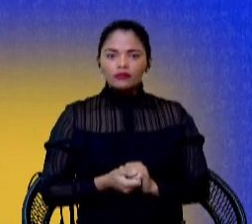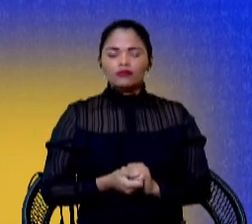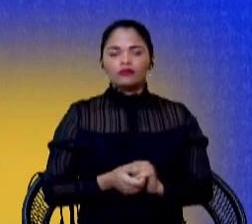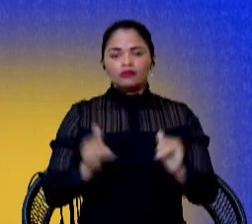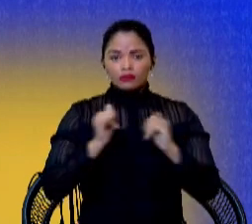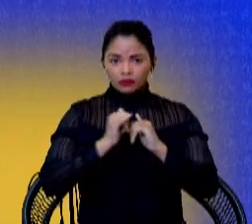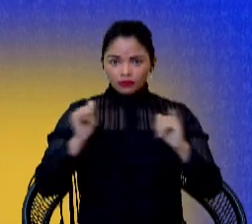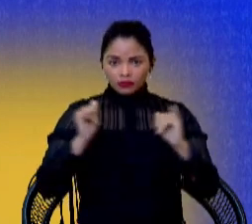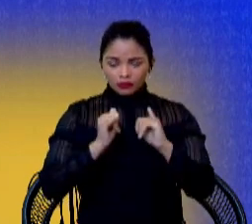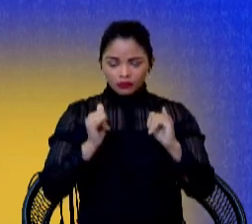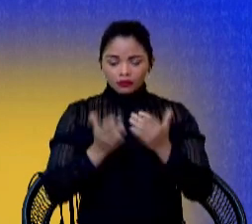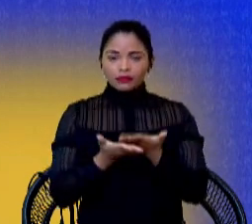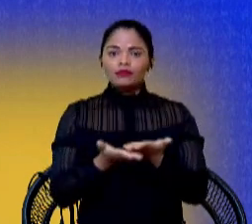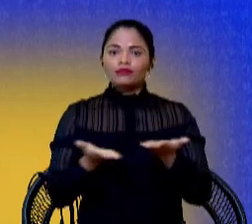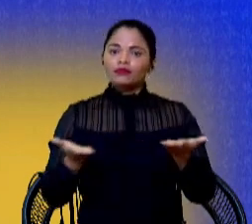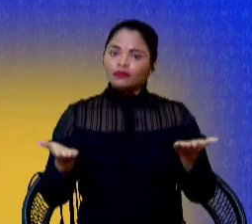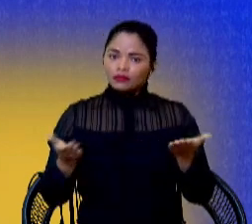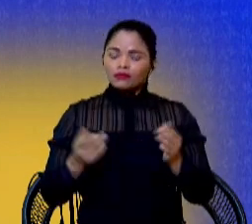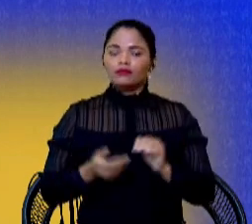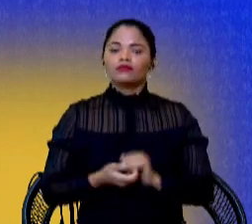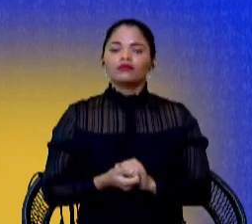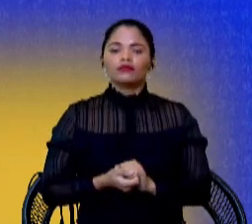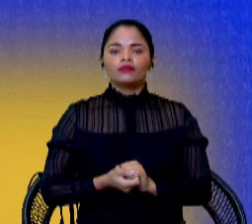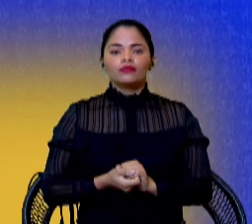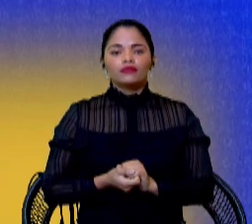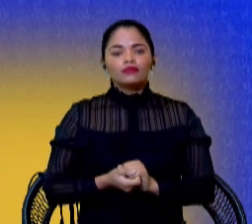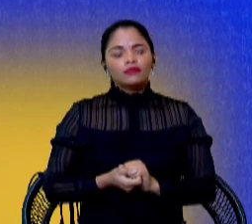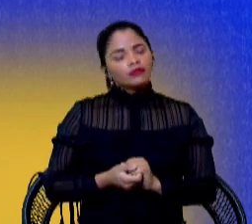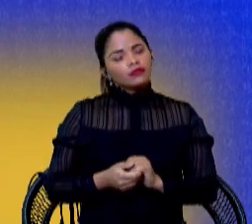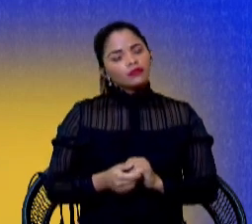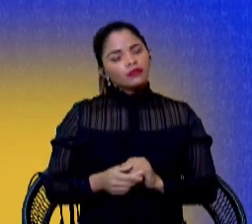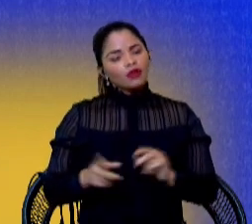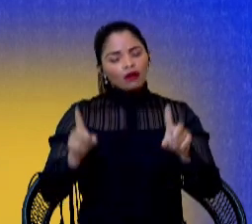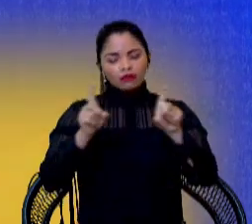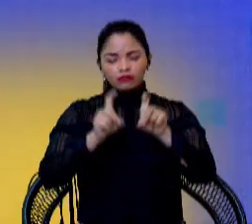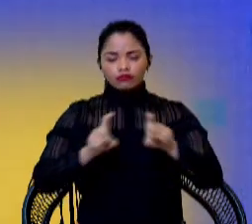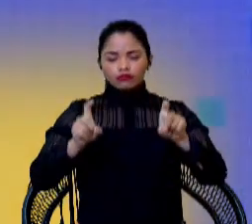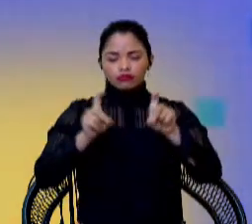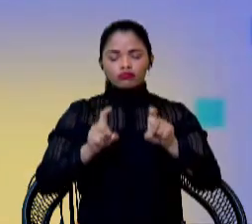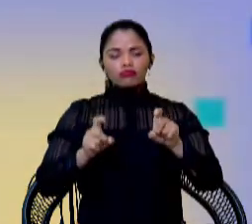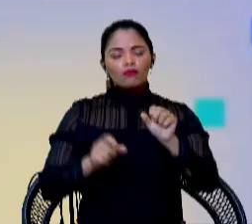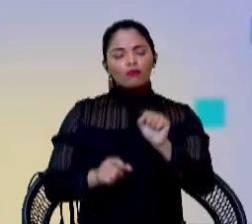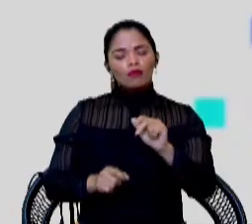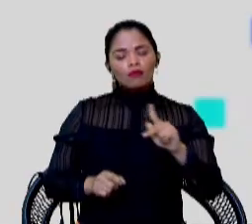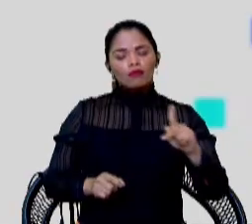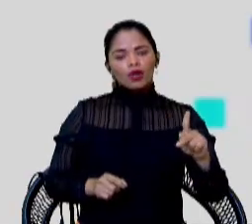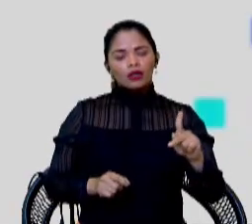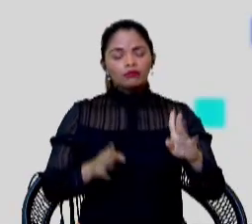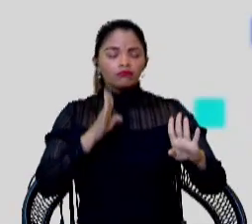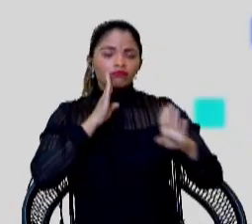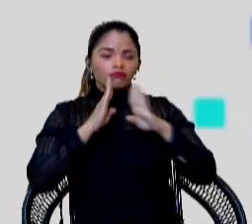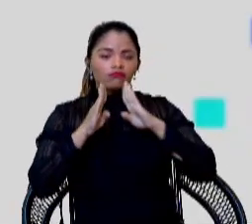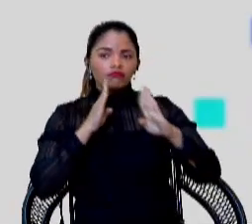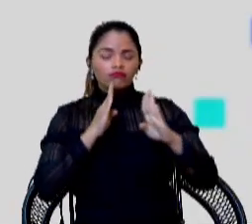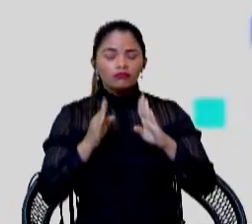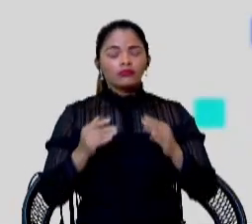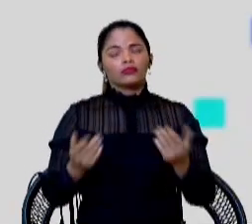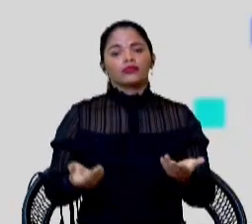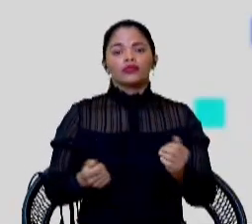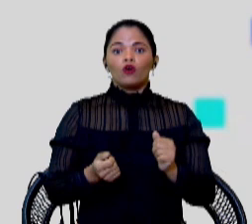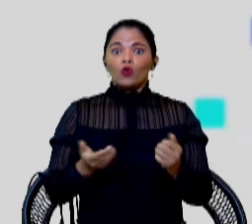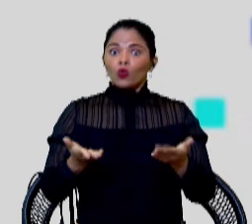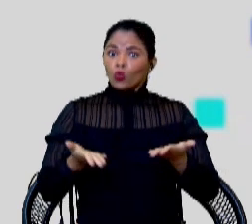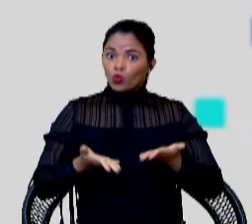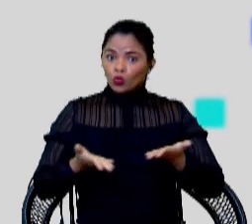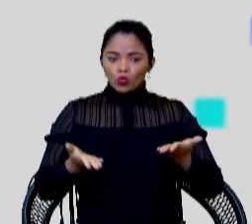para mostrar para vocês sobre a plataforma como um todo, né? Então, sobre o Facebook. Então, hoje, o Facebook ele